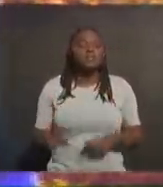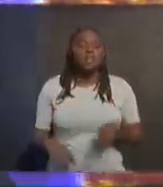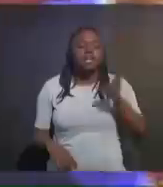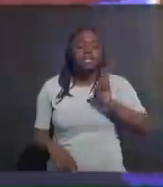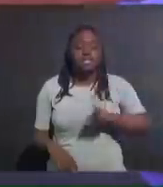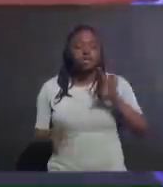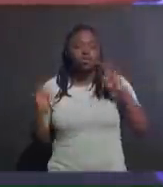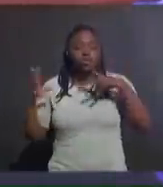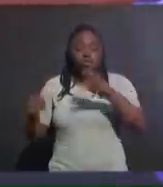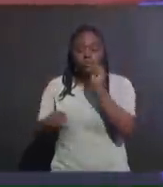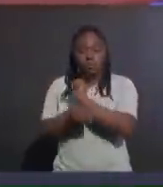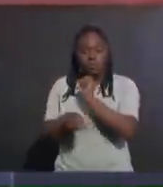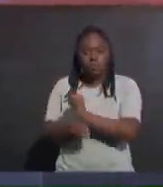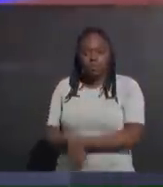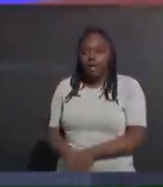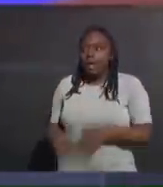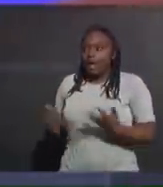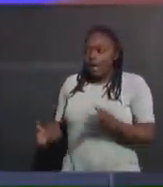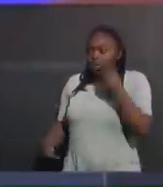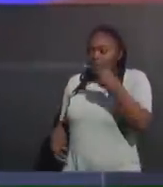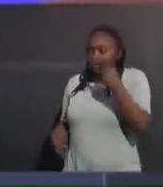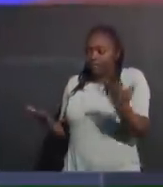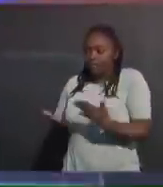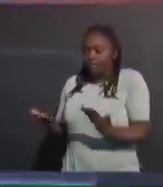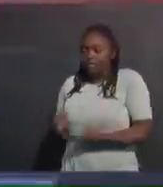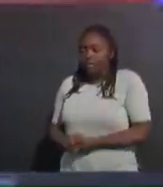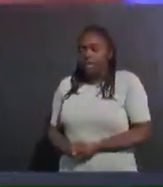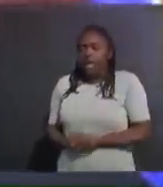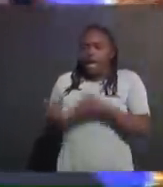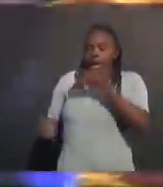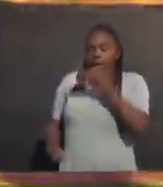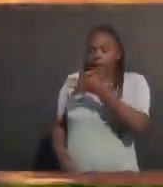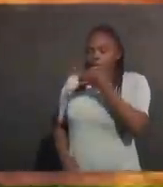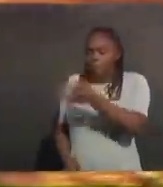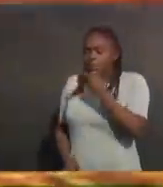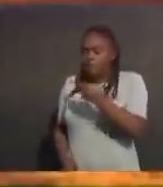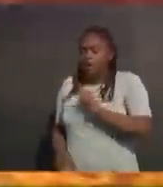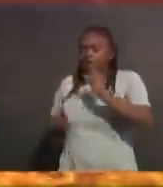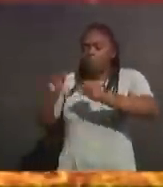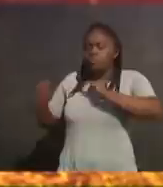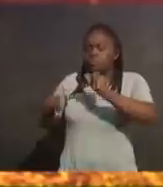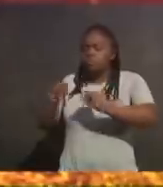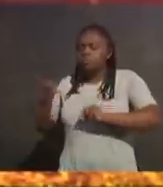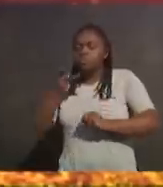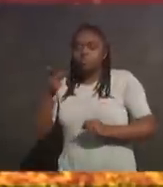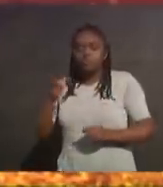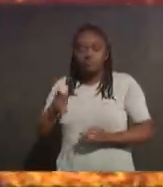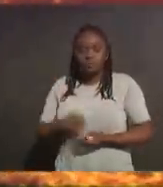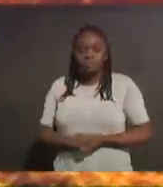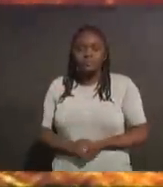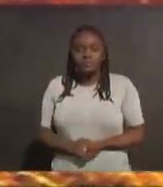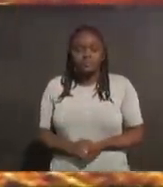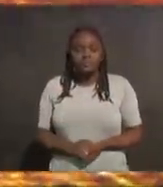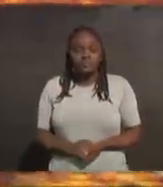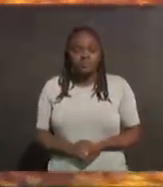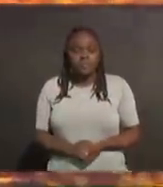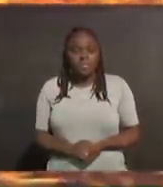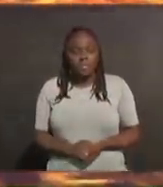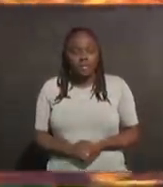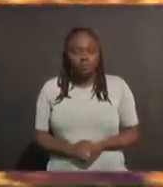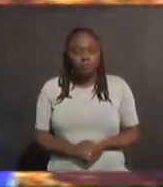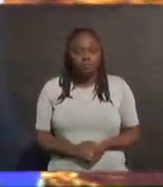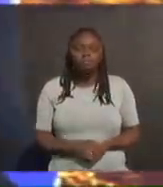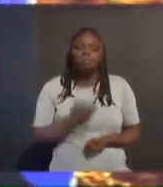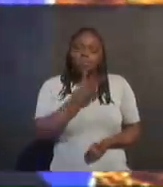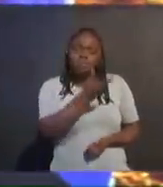fica esperando. Ai, ele vai falar agora. Ah, ela vai dar uma opinião. Ai, o que, que ele vai dizer? Não torna suas palavras